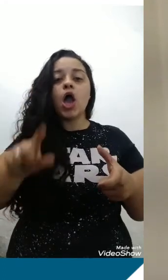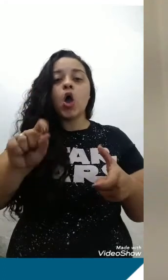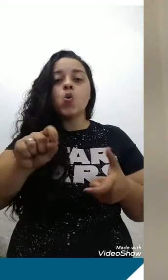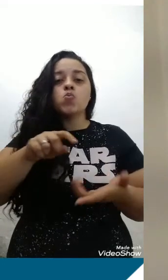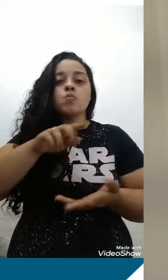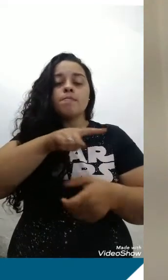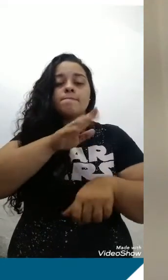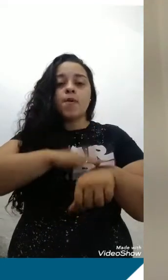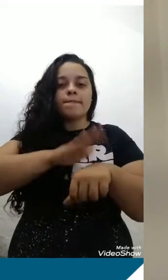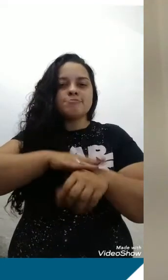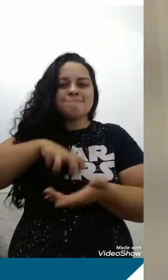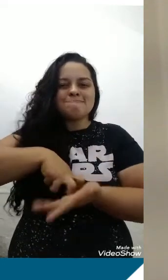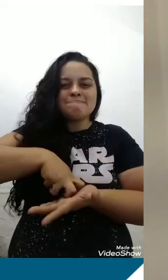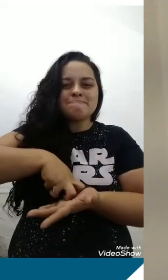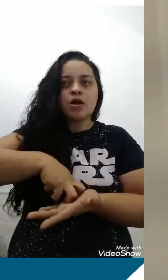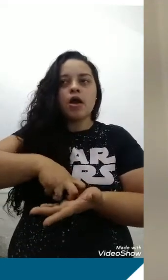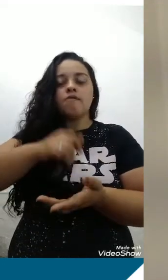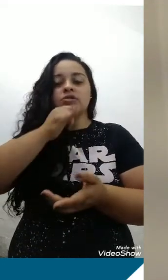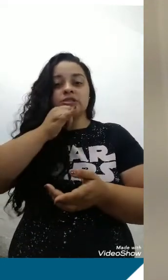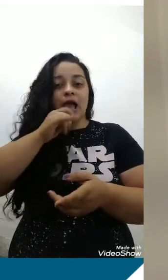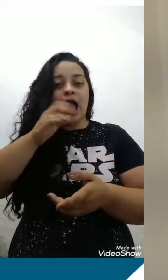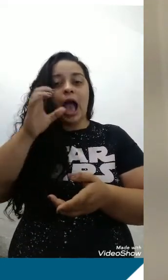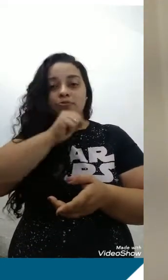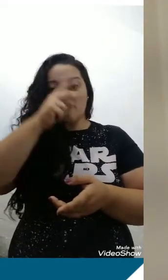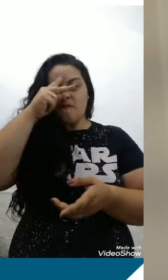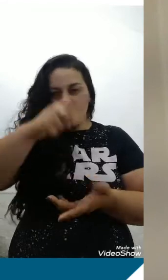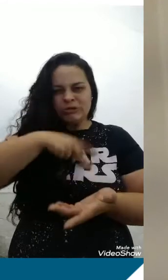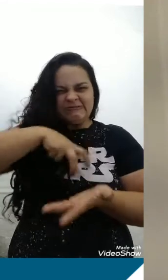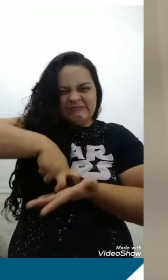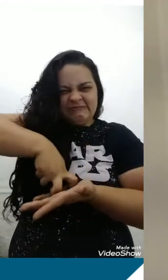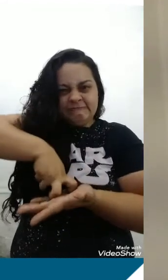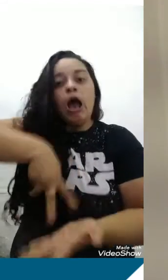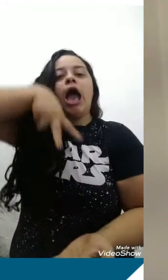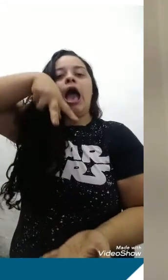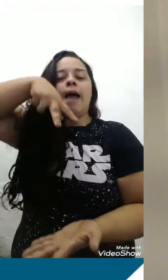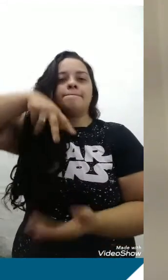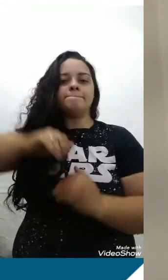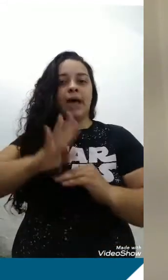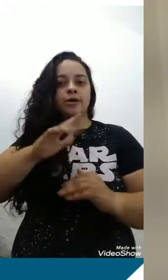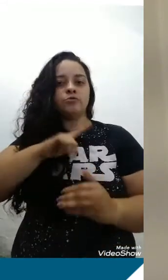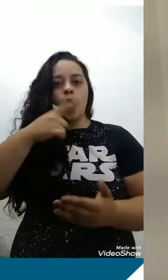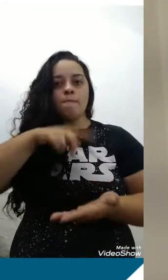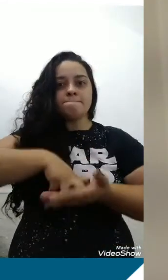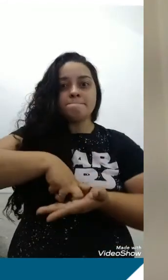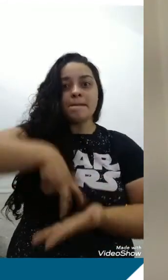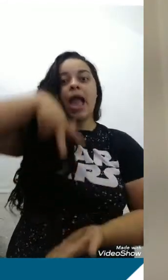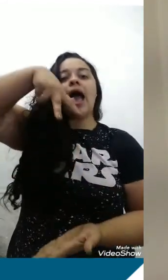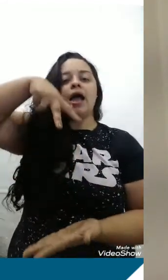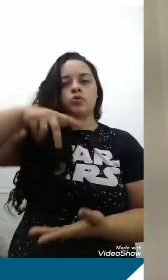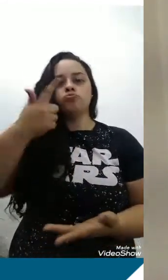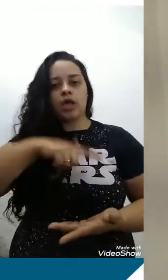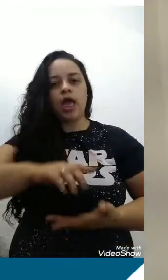maior o impulso. Então, uma força muito grande vai fazer com